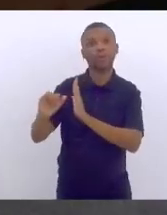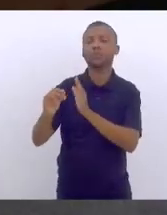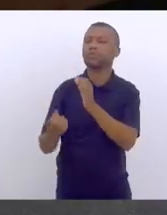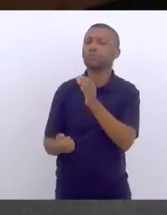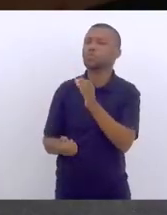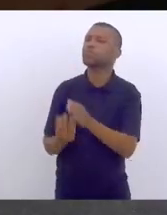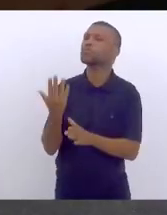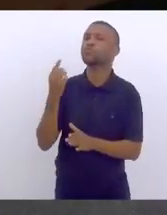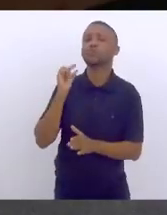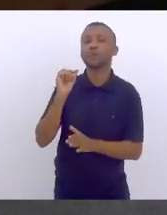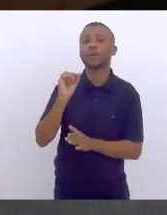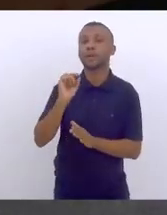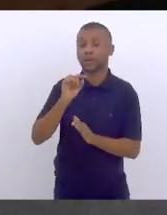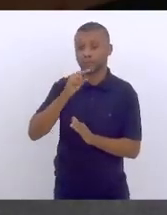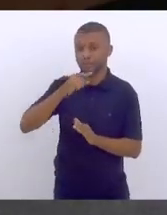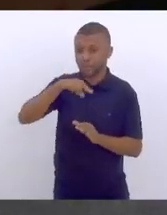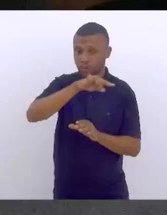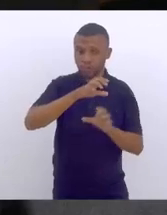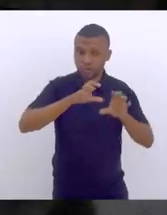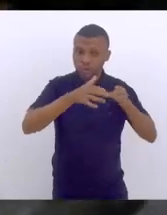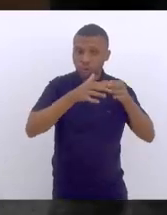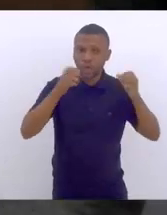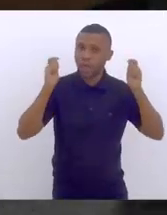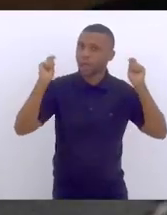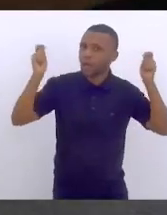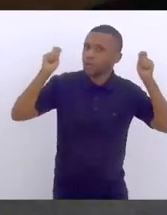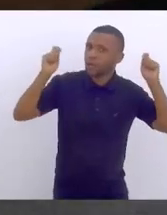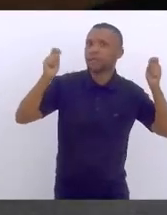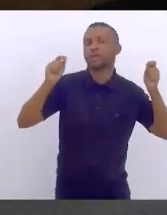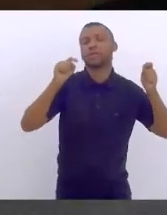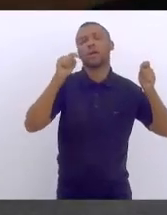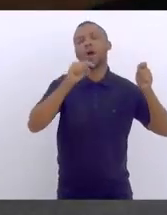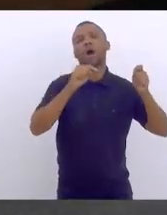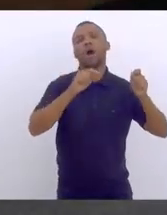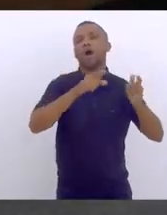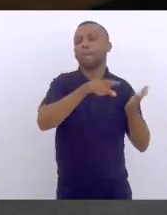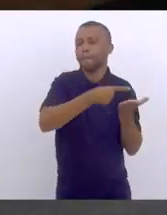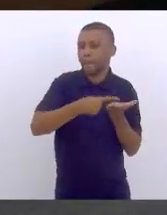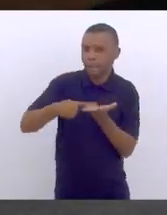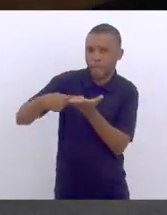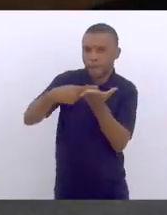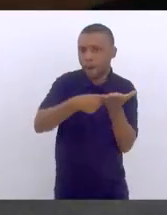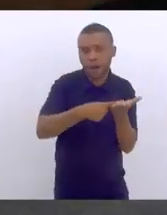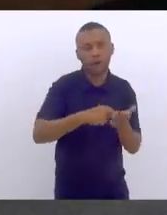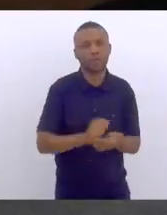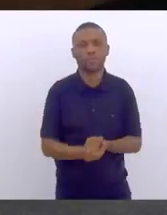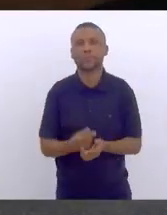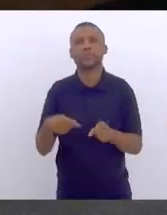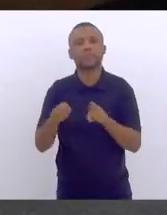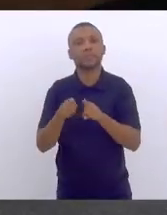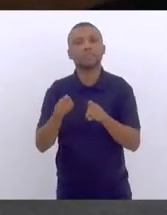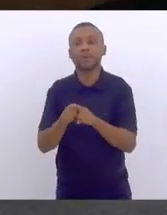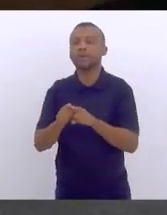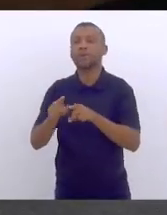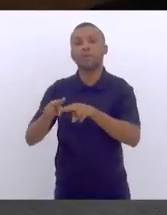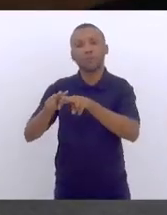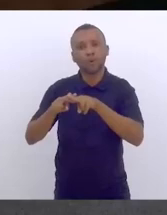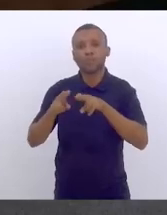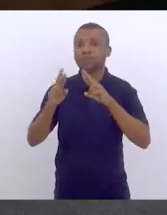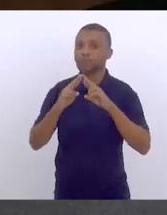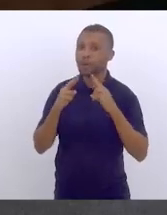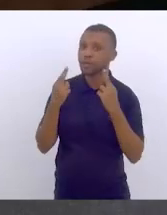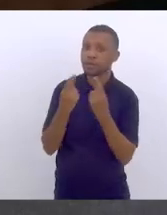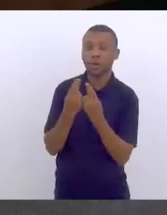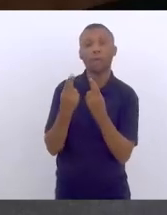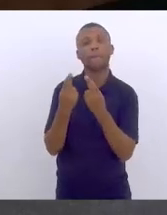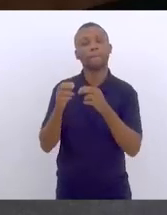surgiu das torcidas organizadas, é bom que se diga. E foi objeto de uma audiência pública que aconteceu há